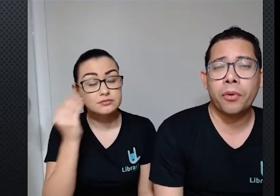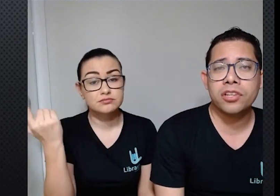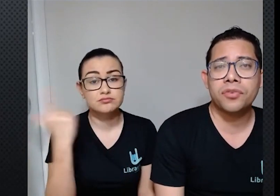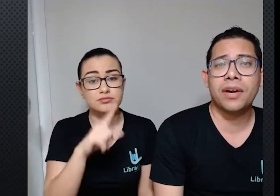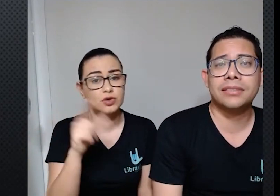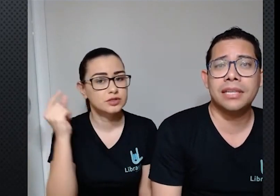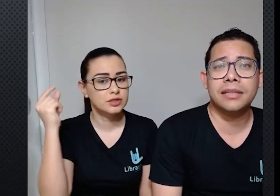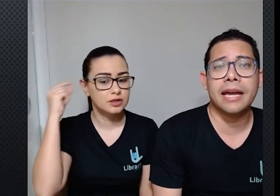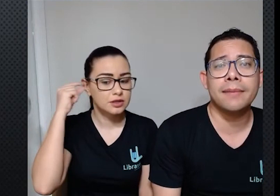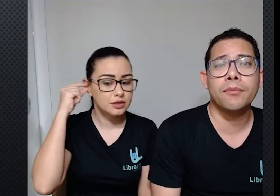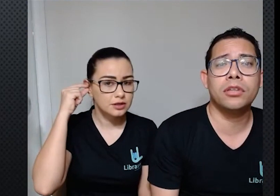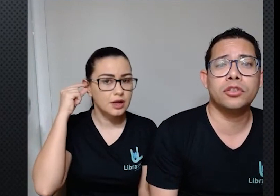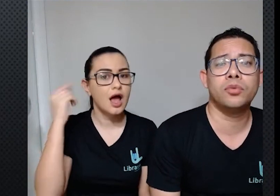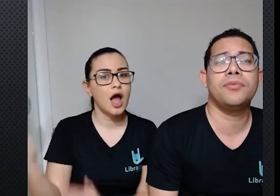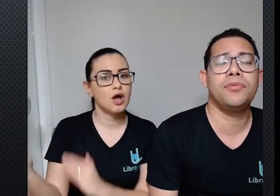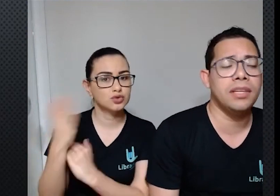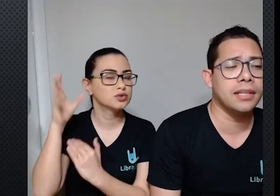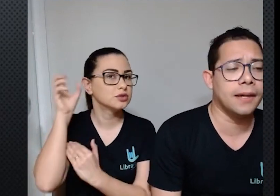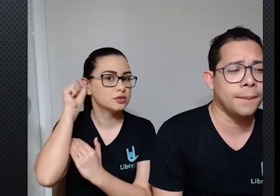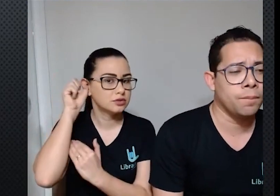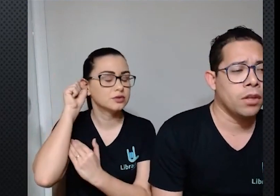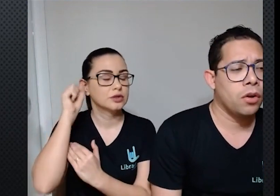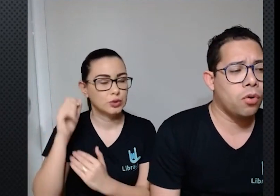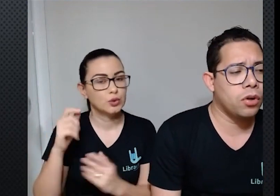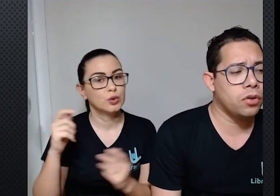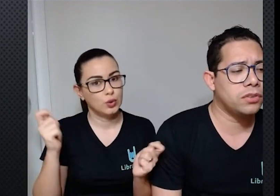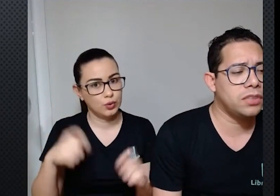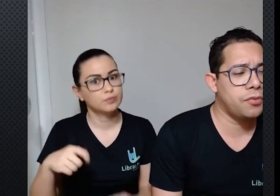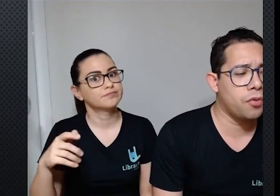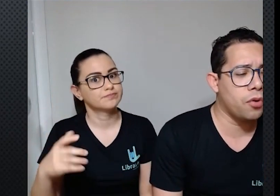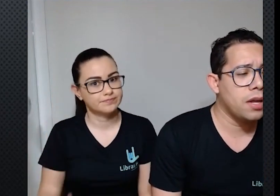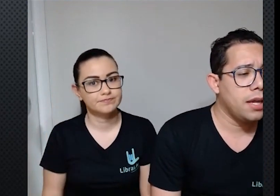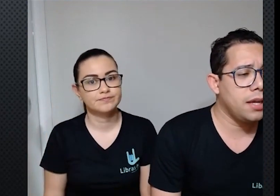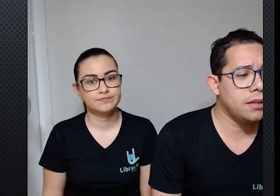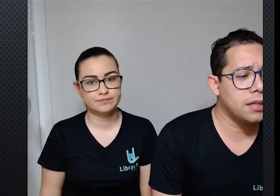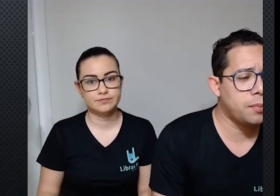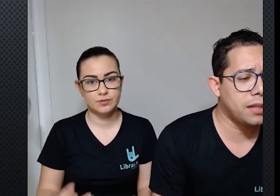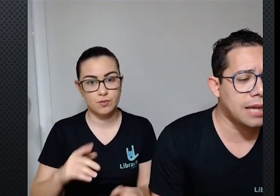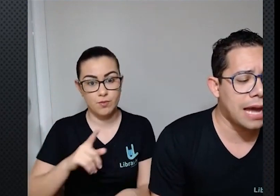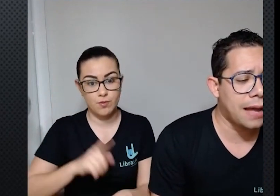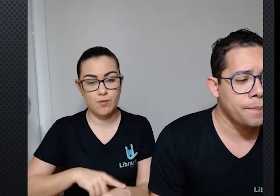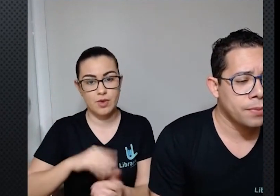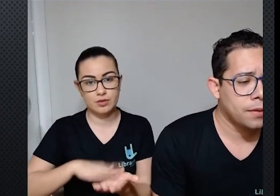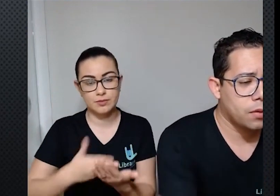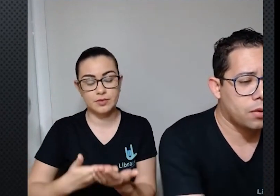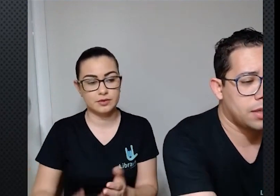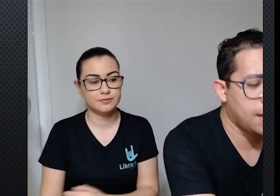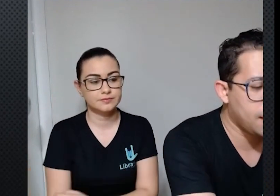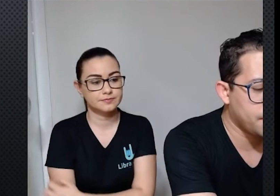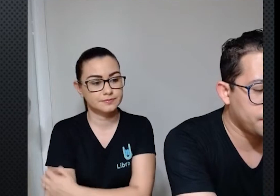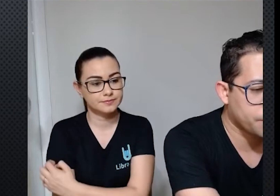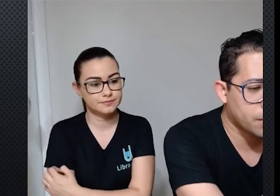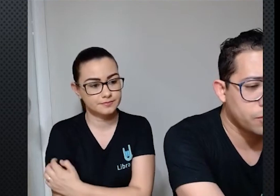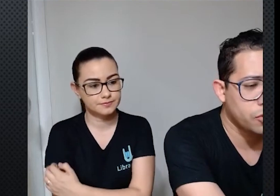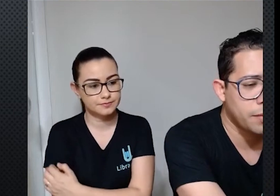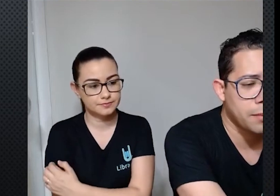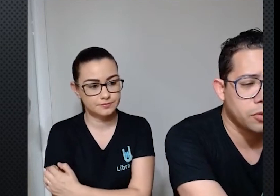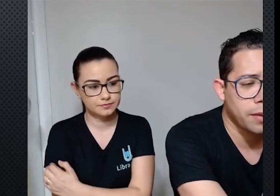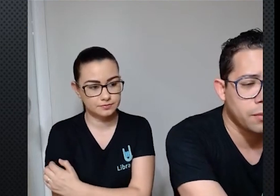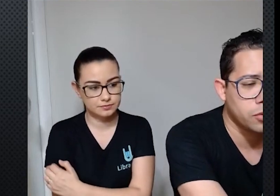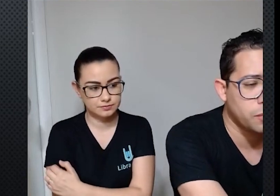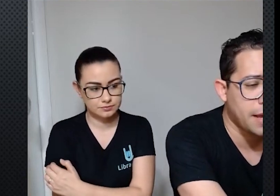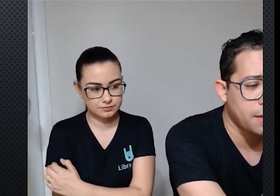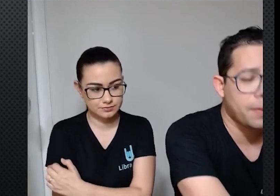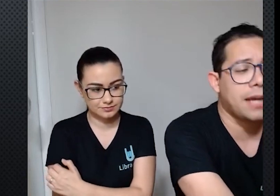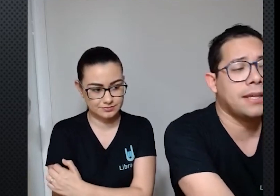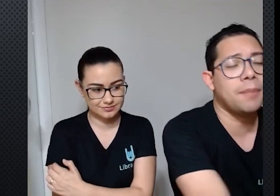Isso pode facilitar e muito a sua vida quando você for interpretar. Ok? Muito bem, muito